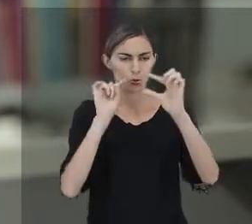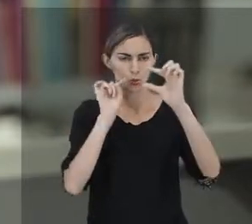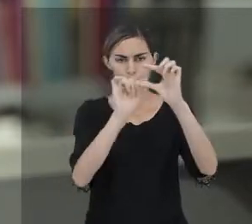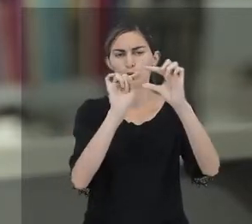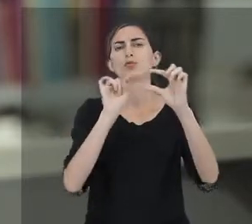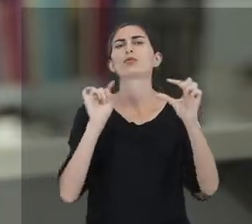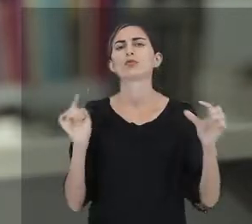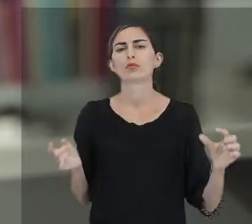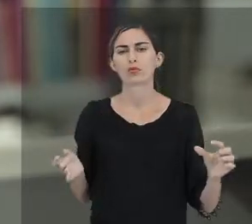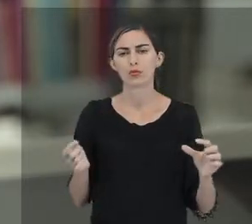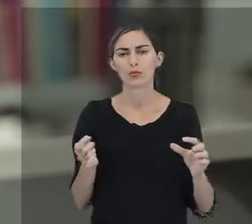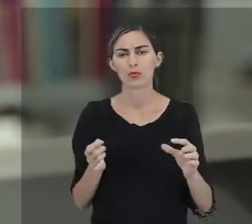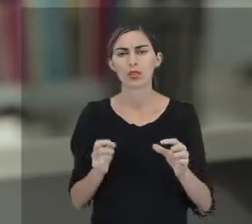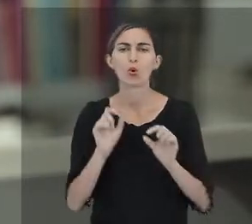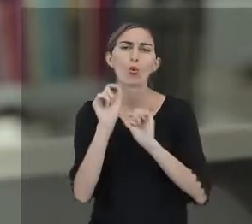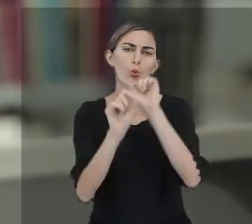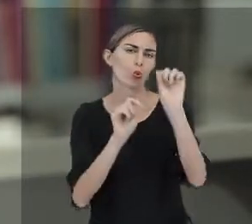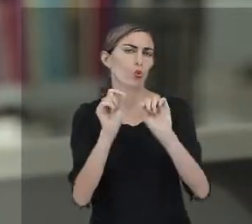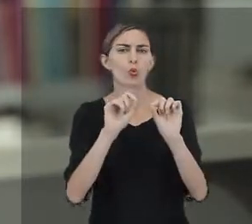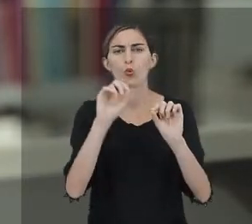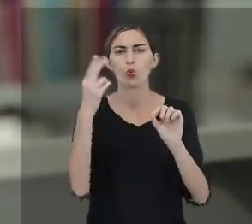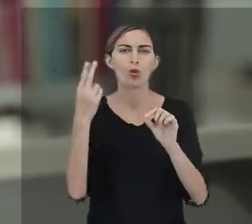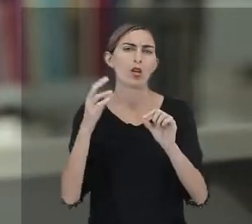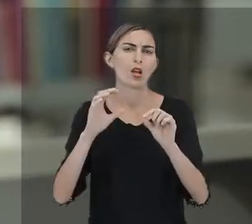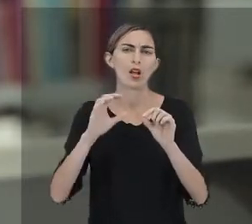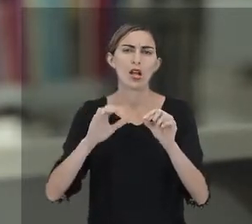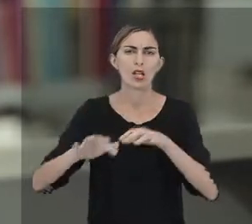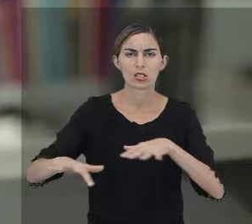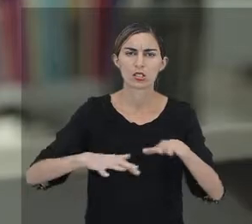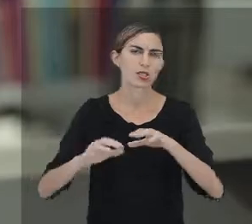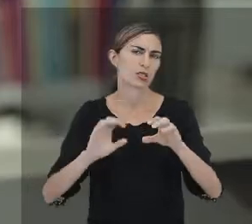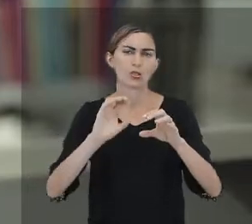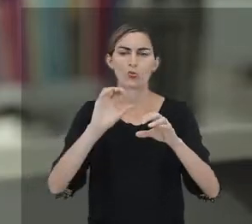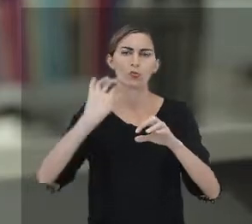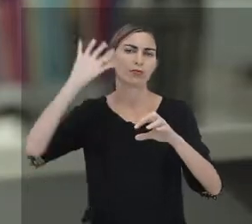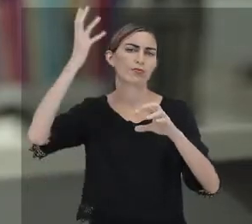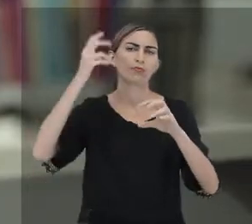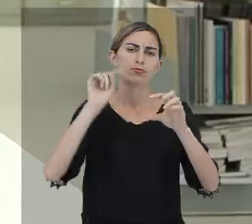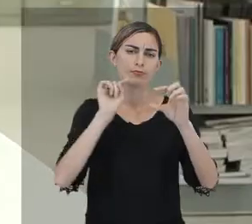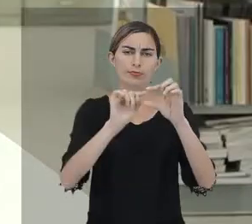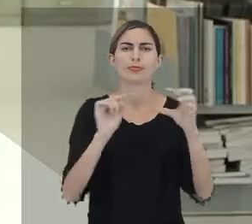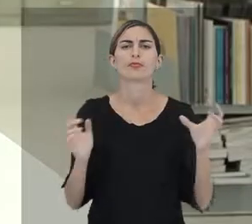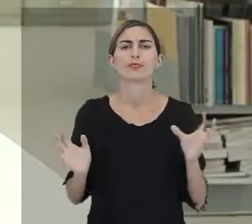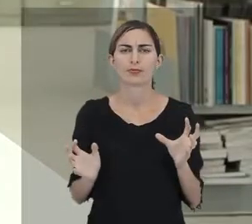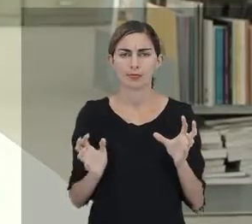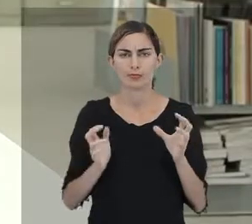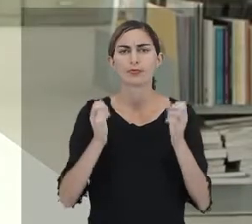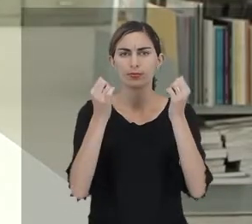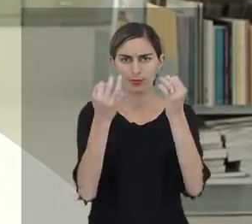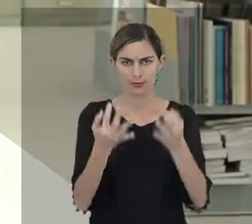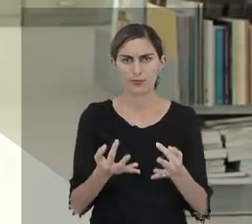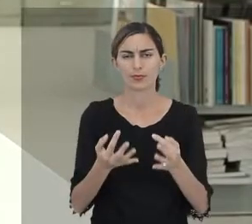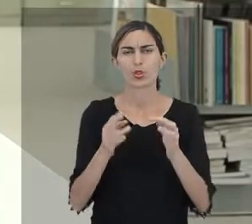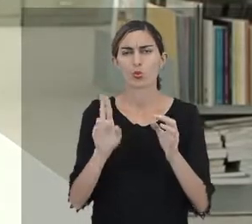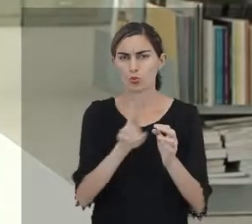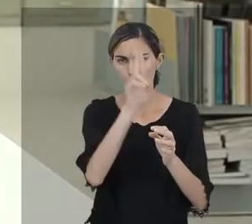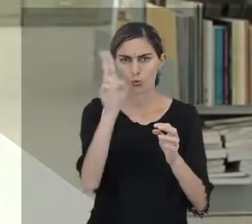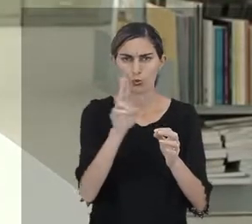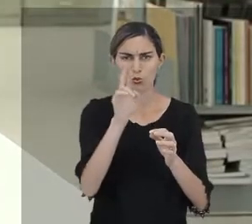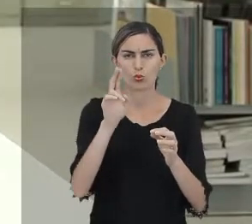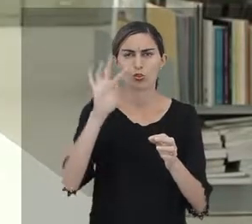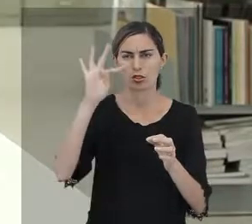foi clicado ou que determinada ação foi executada. Então é basicamente dessa forma que você usa essa